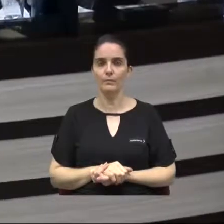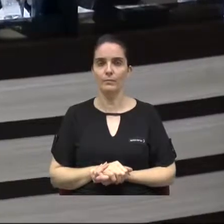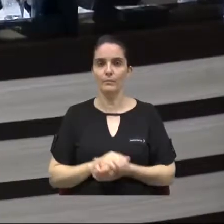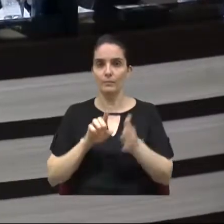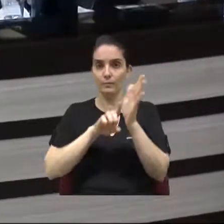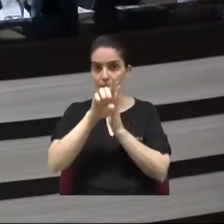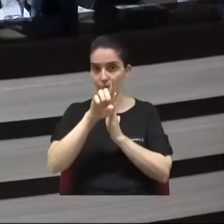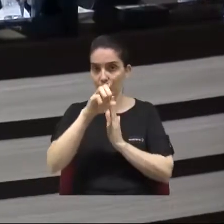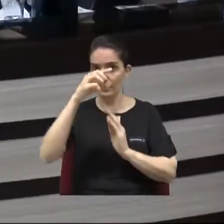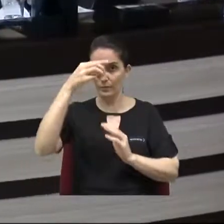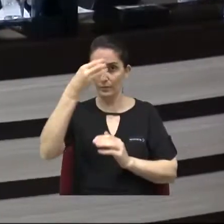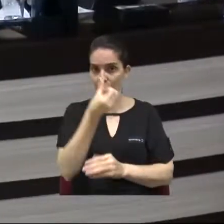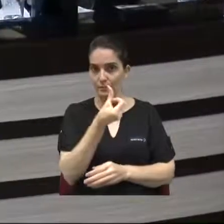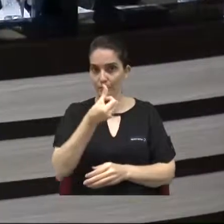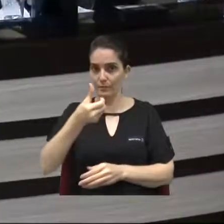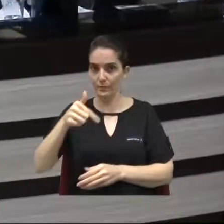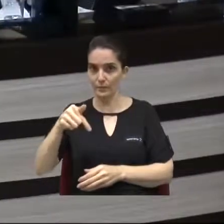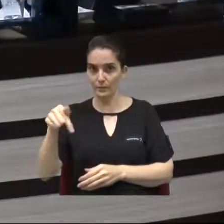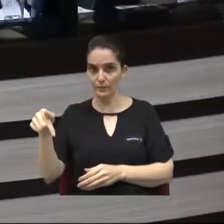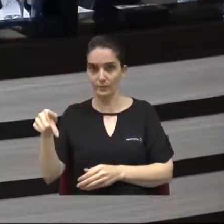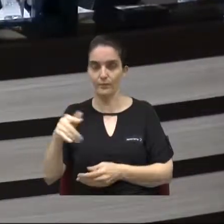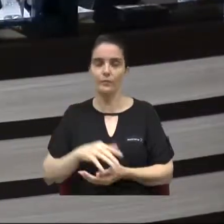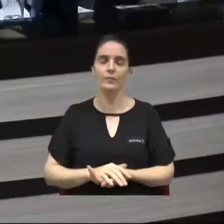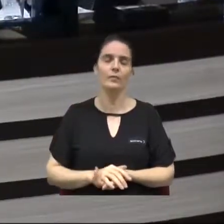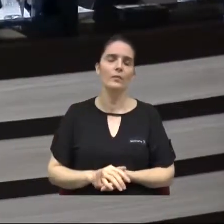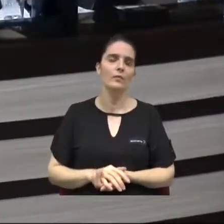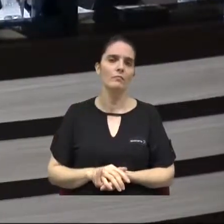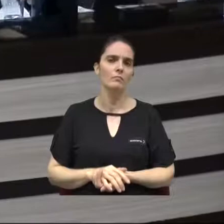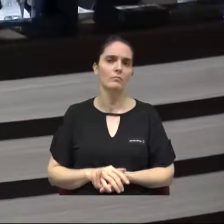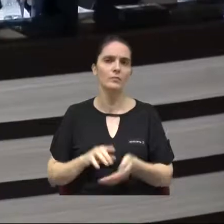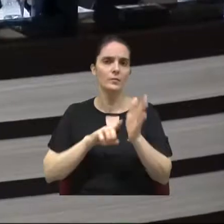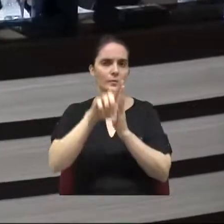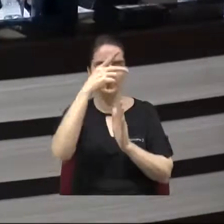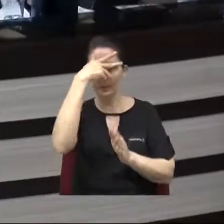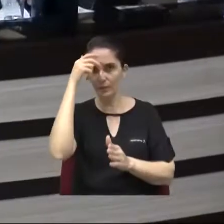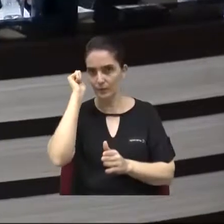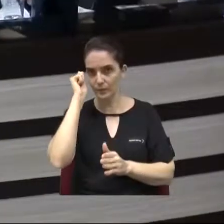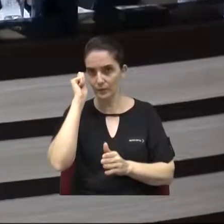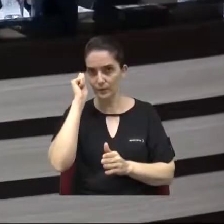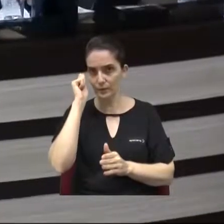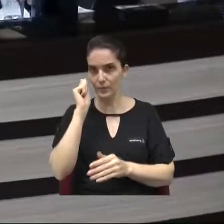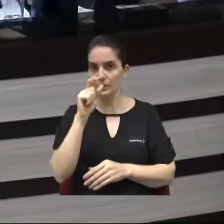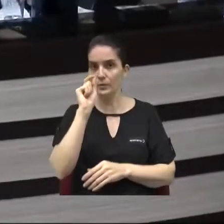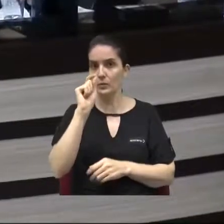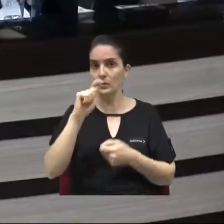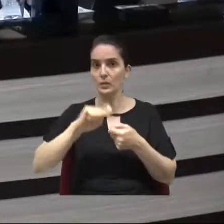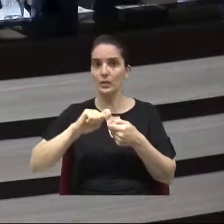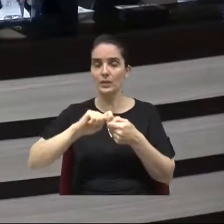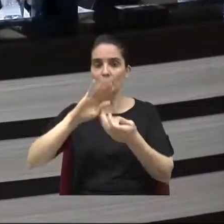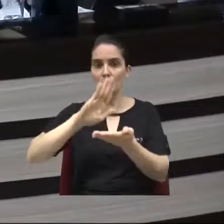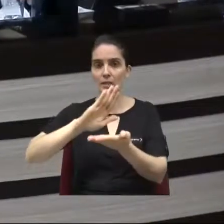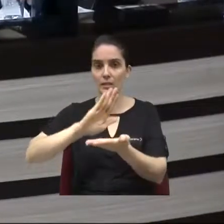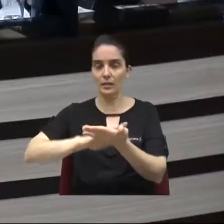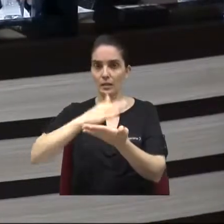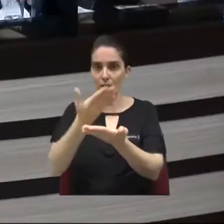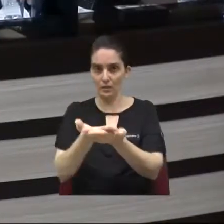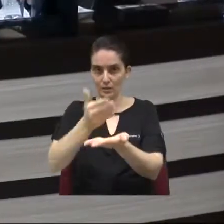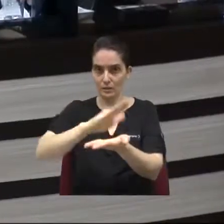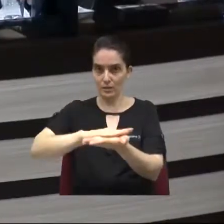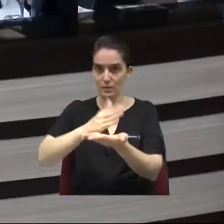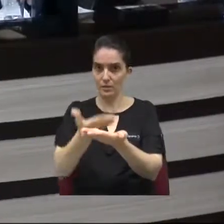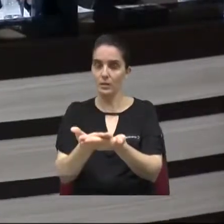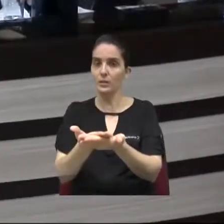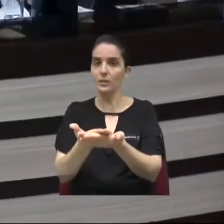Requerimento 677 requer informações ao Poder Executivo acerca da atuação dos intérpretes de língua brasileira de